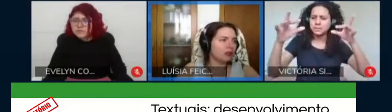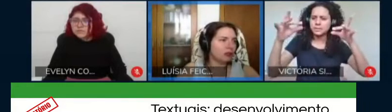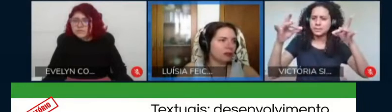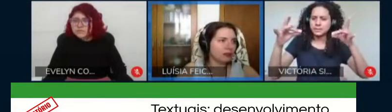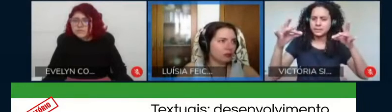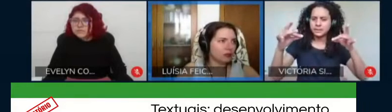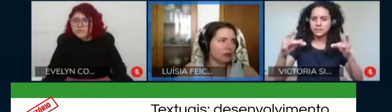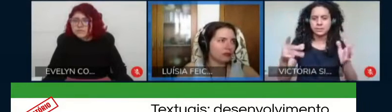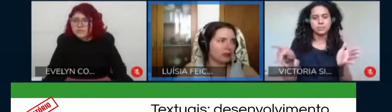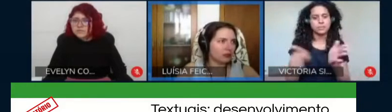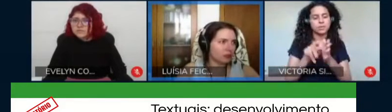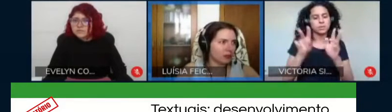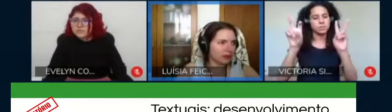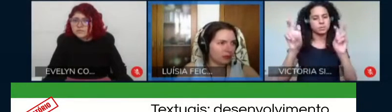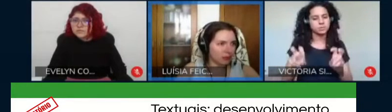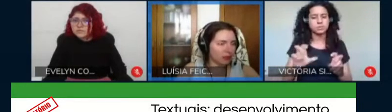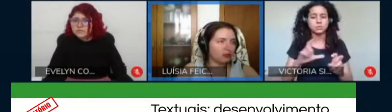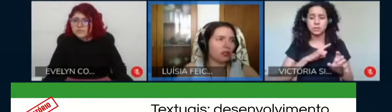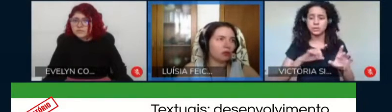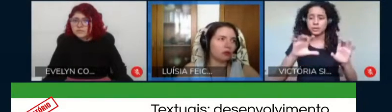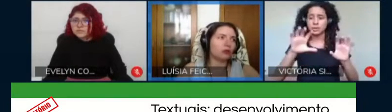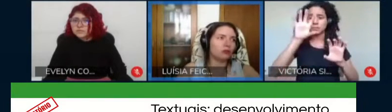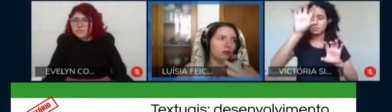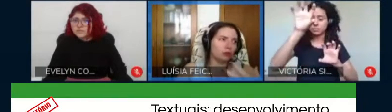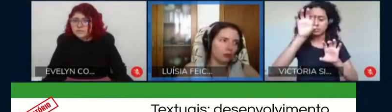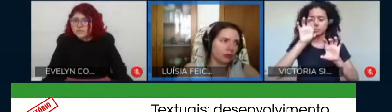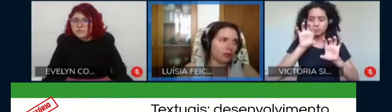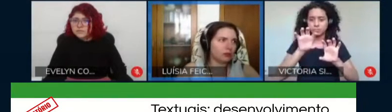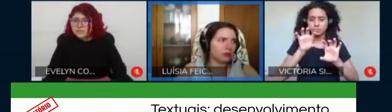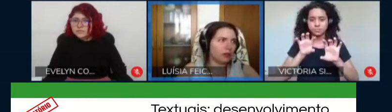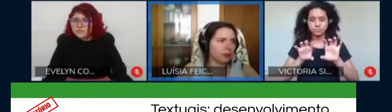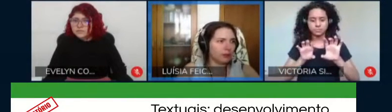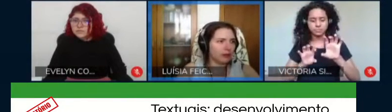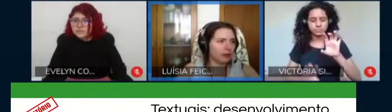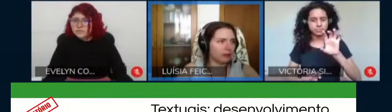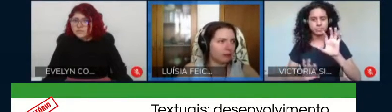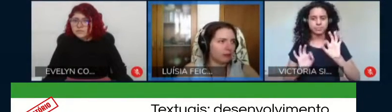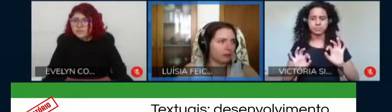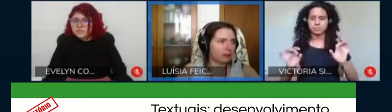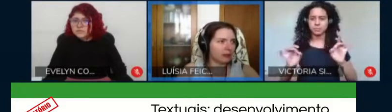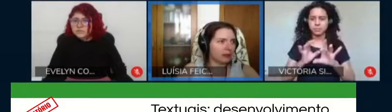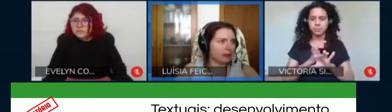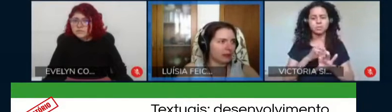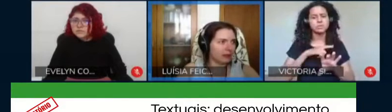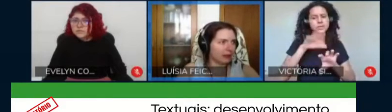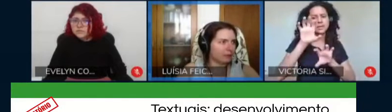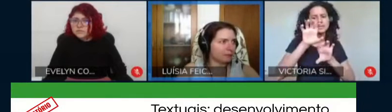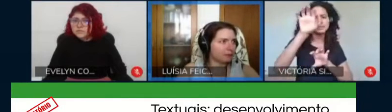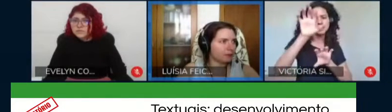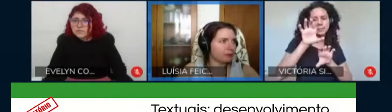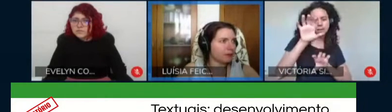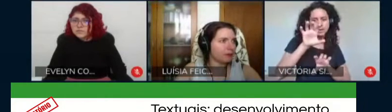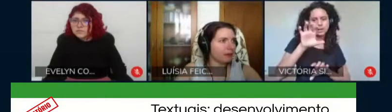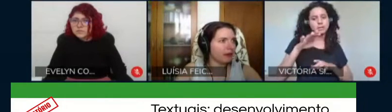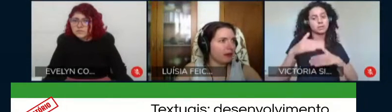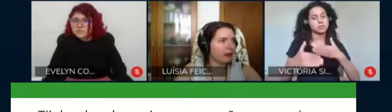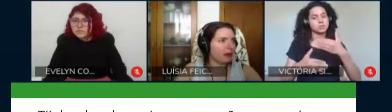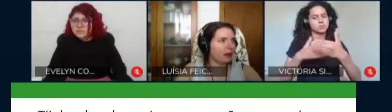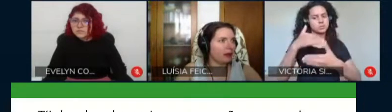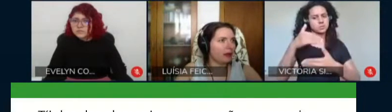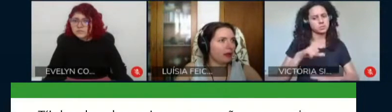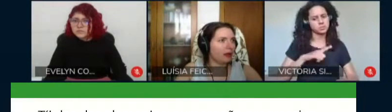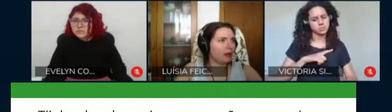ele é dividido em seções e subseções, de acordo com o que tu tiver para apresentar.